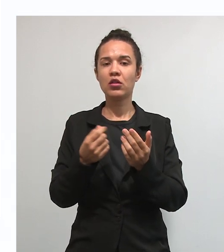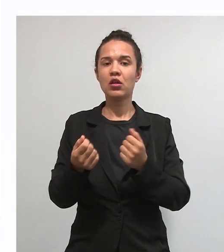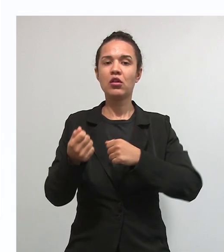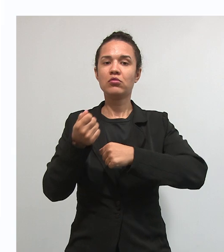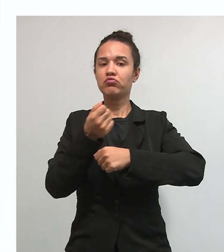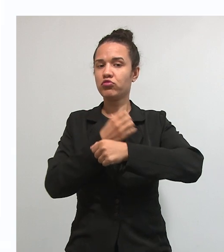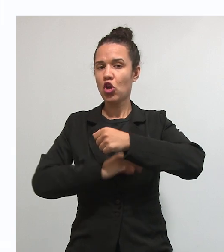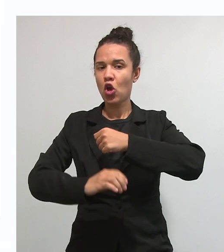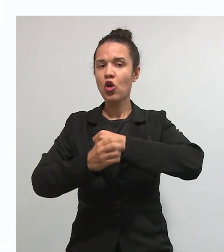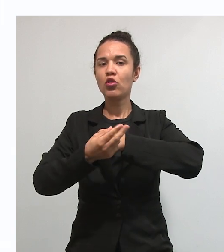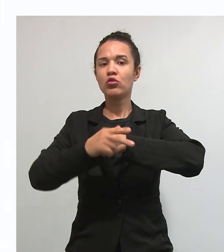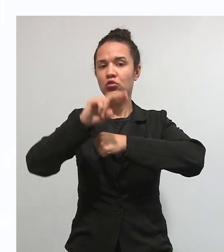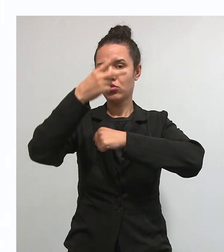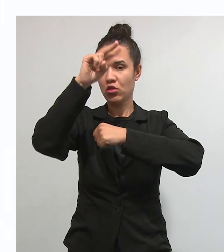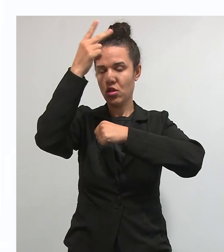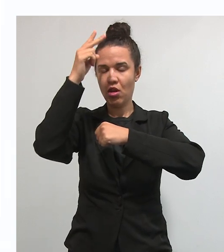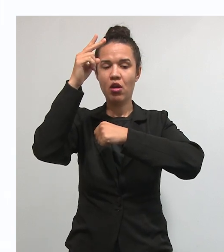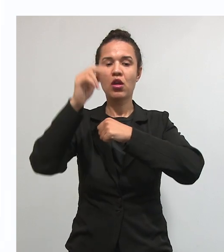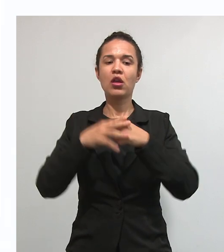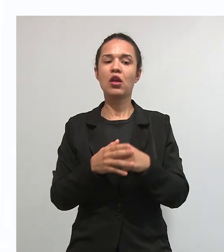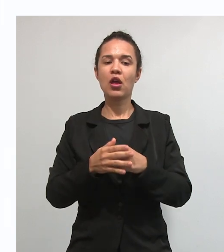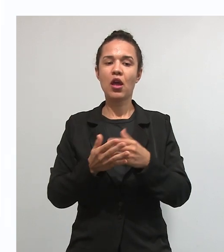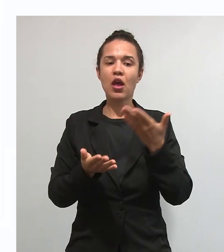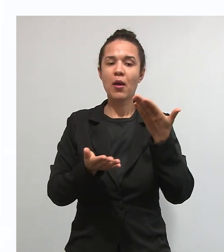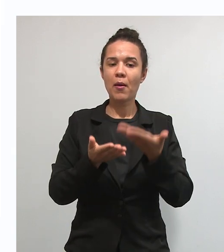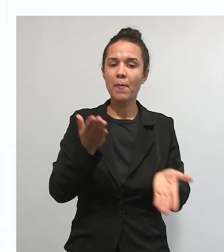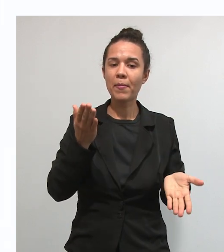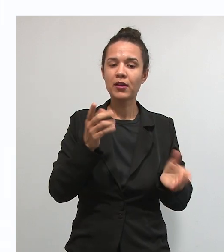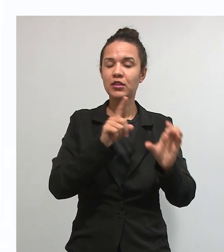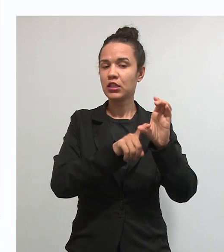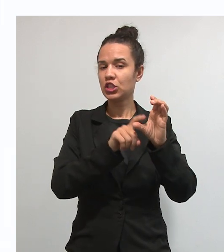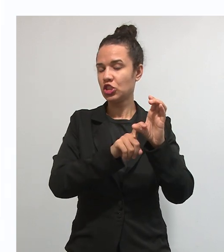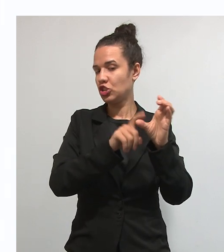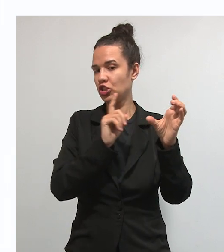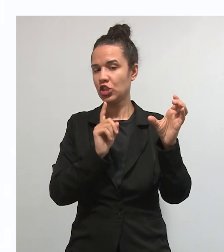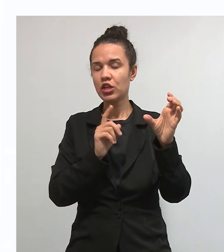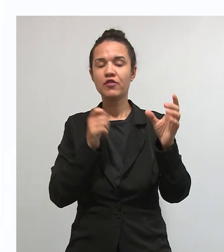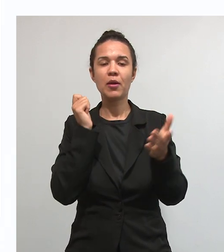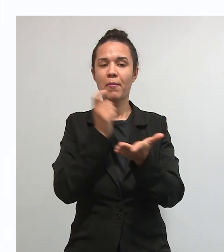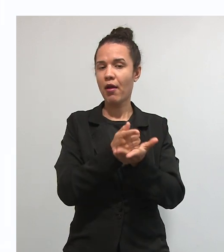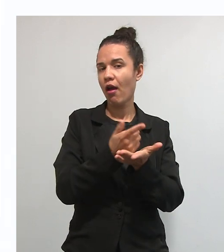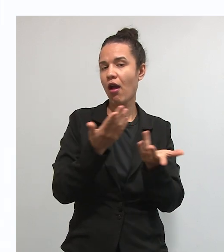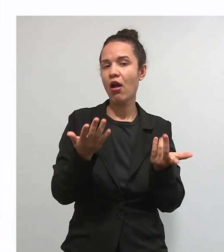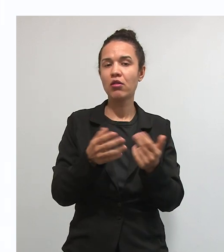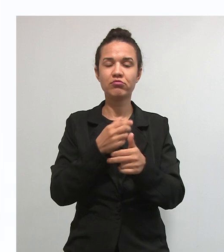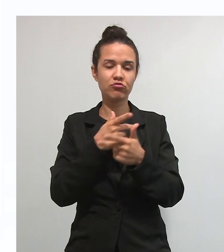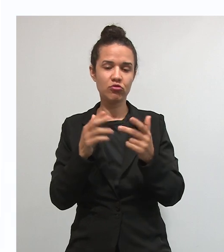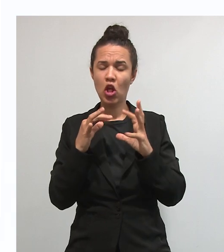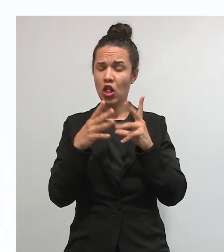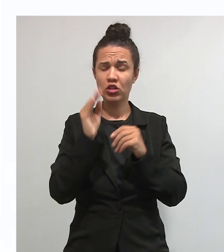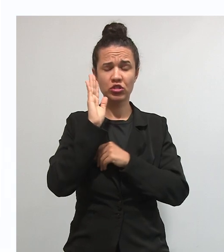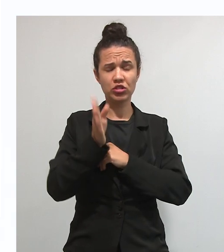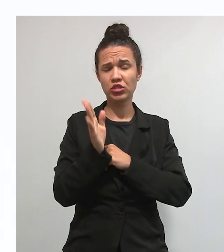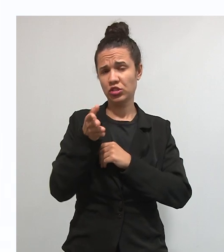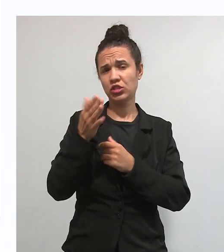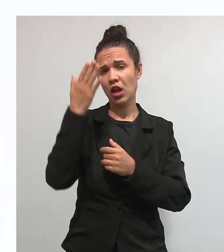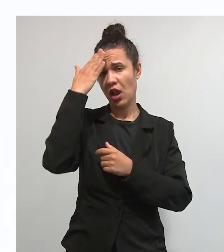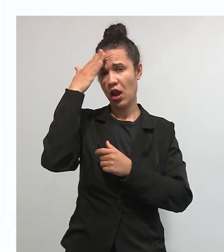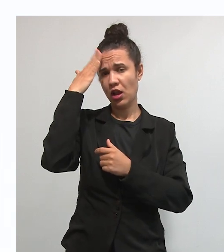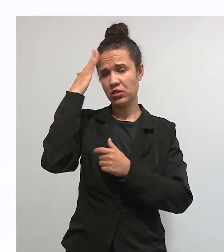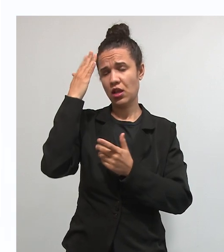investimentos, inversões financeiras, amortização da dívida, né? Tudo isso vocês já estudaram